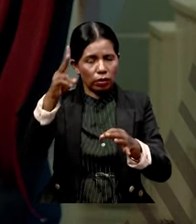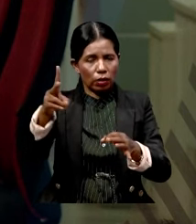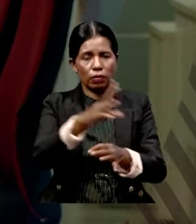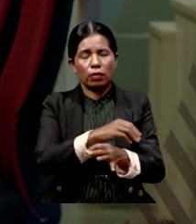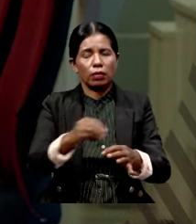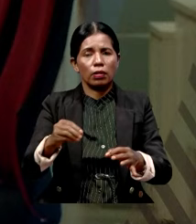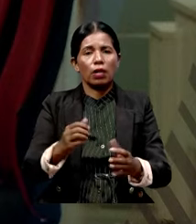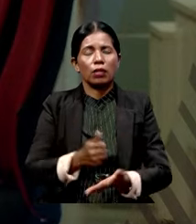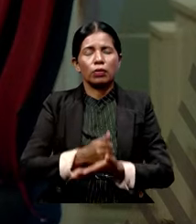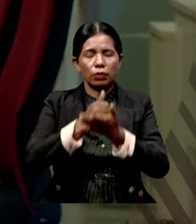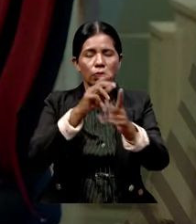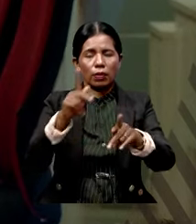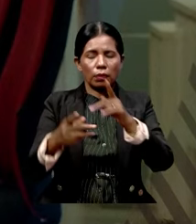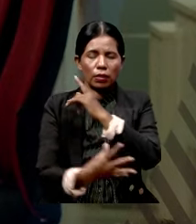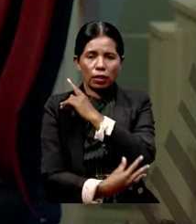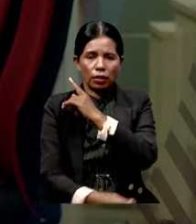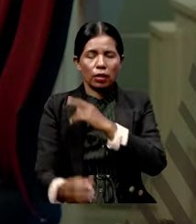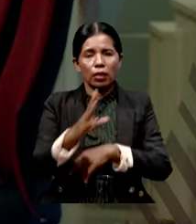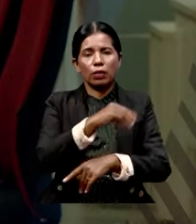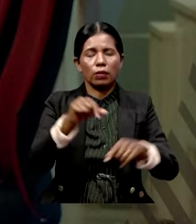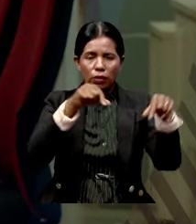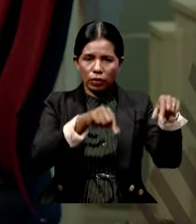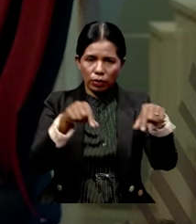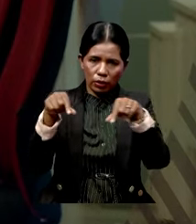nebe fotulumba e maquia no deficiência.